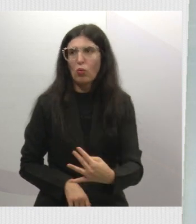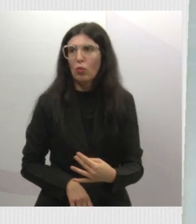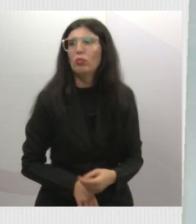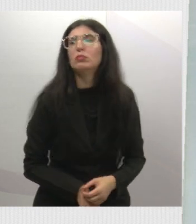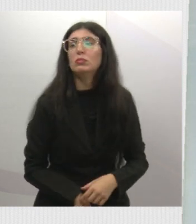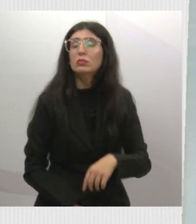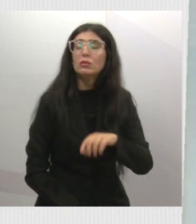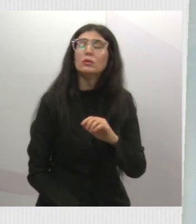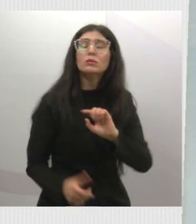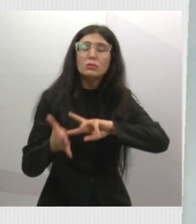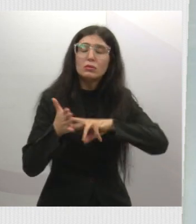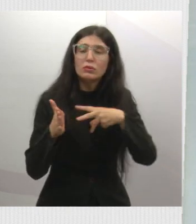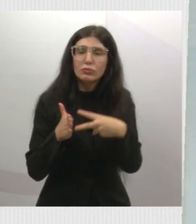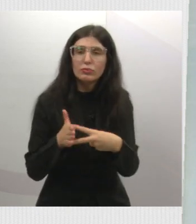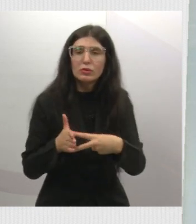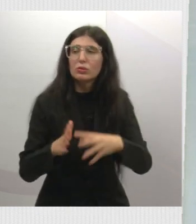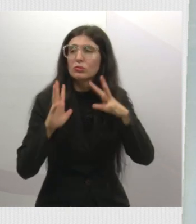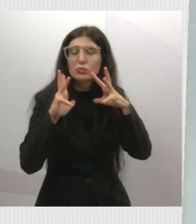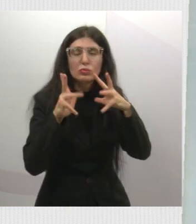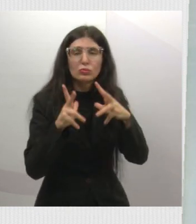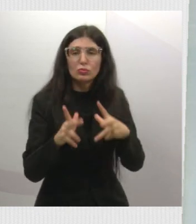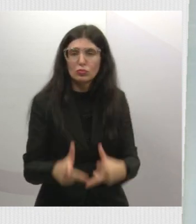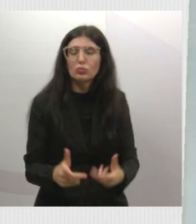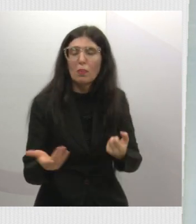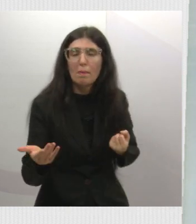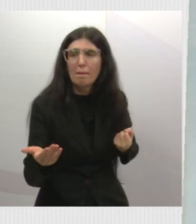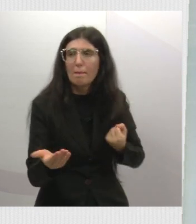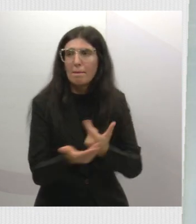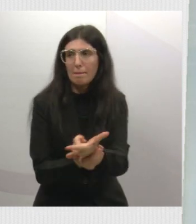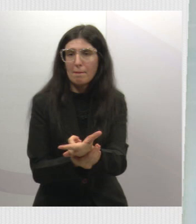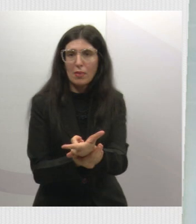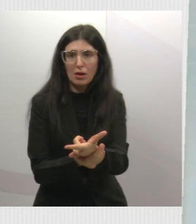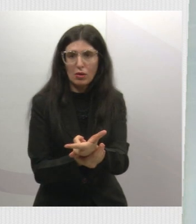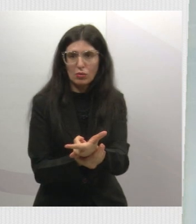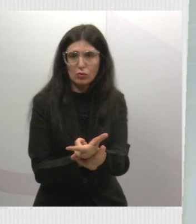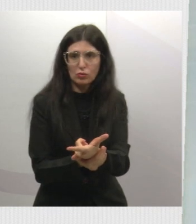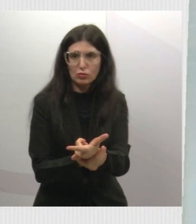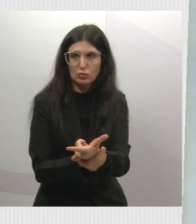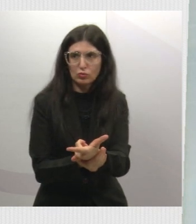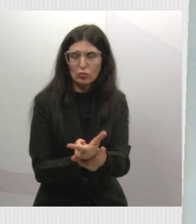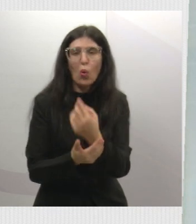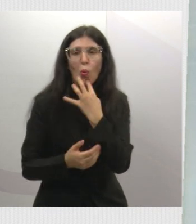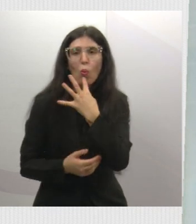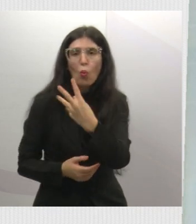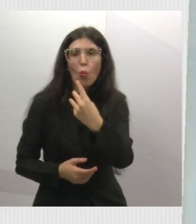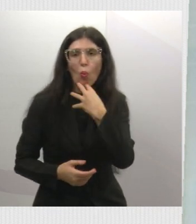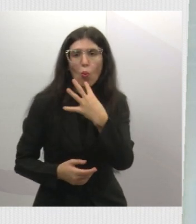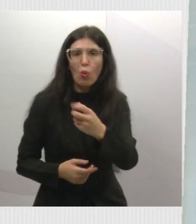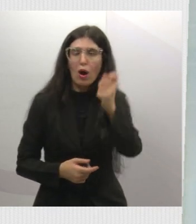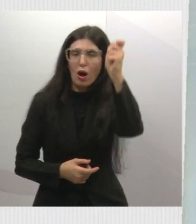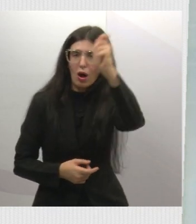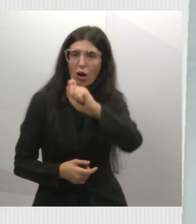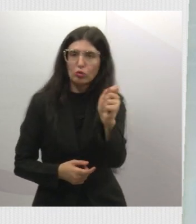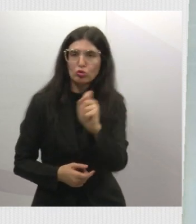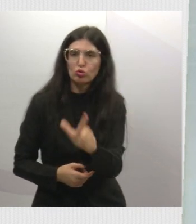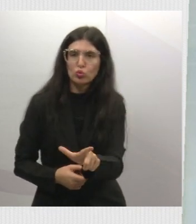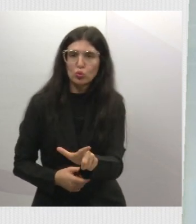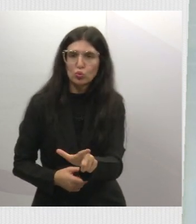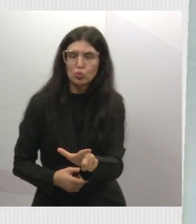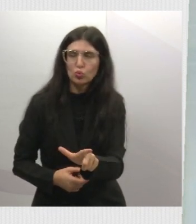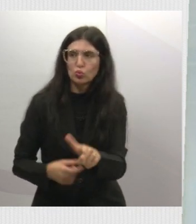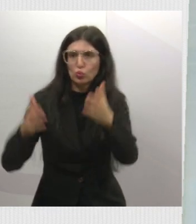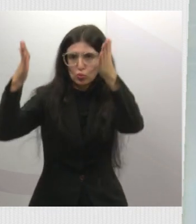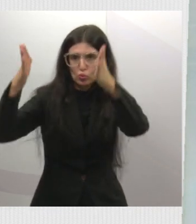dizer que é tudo que foi pago no primeiro quadrimestre. Não é pelo empenhado, é o que foi